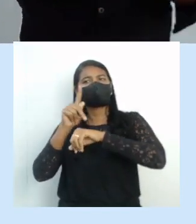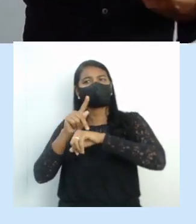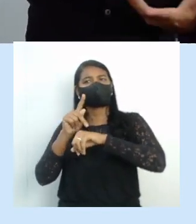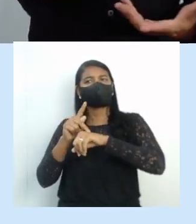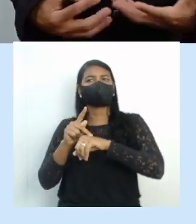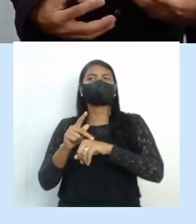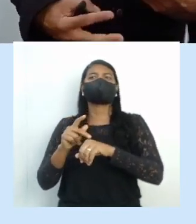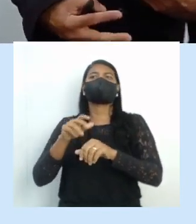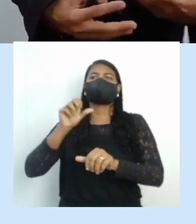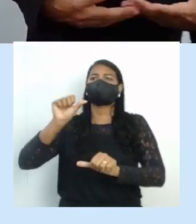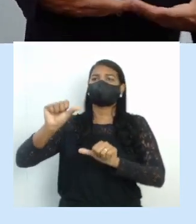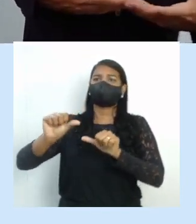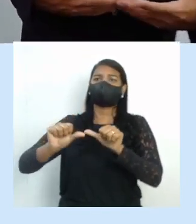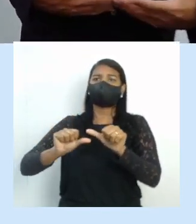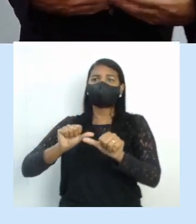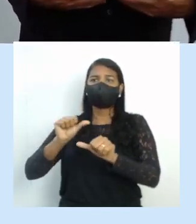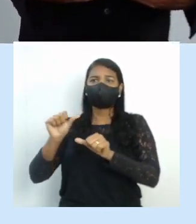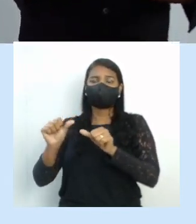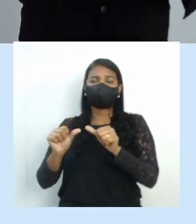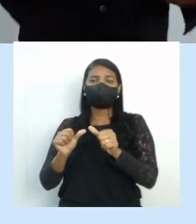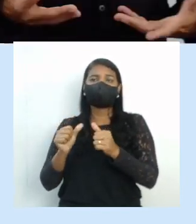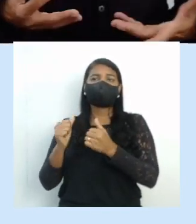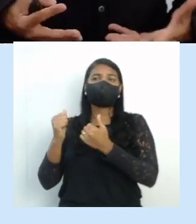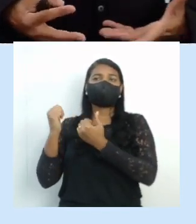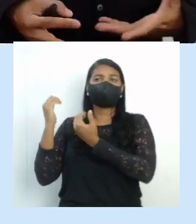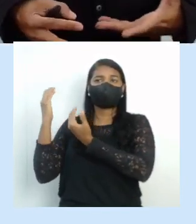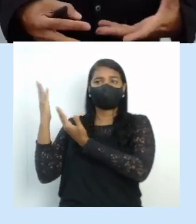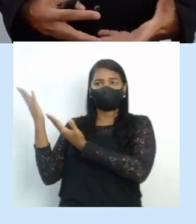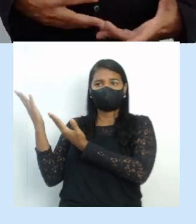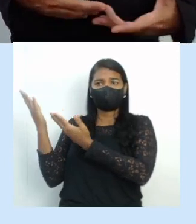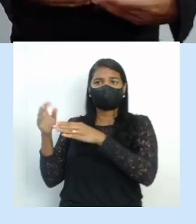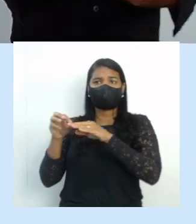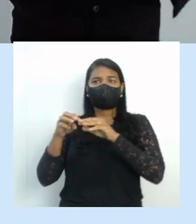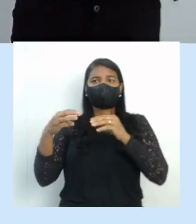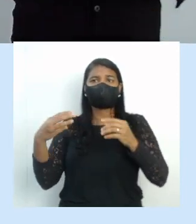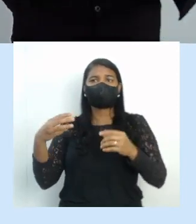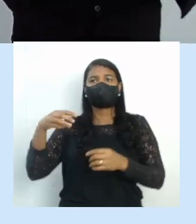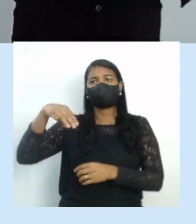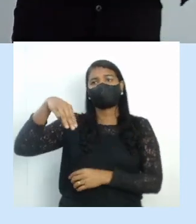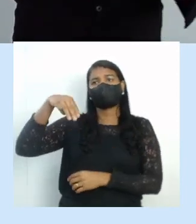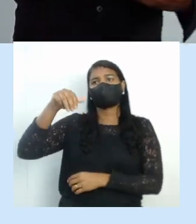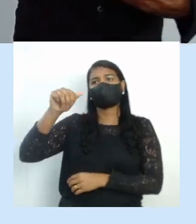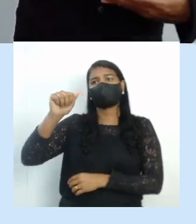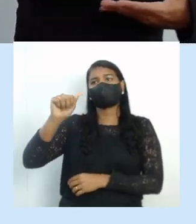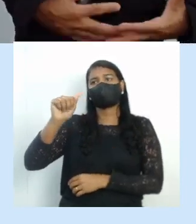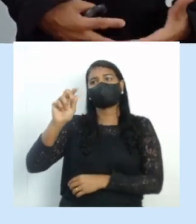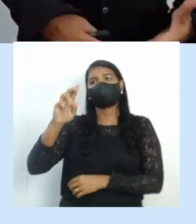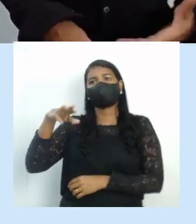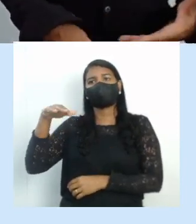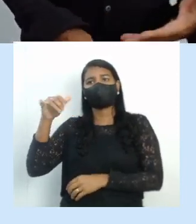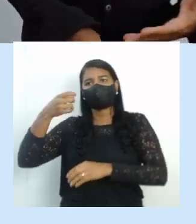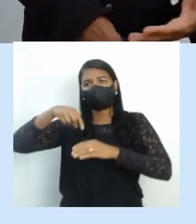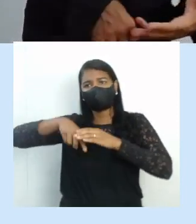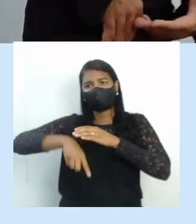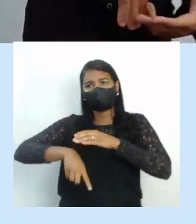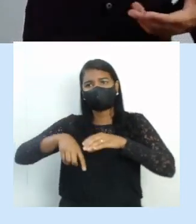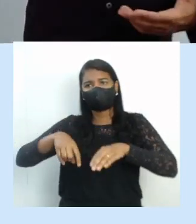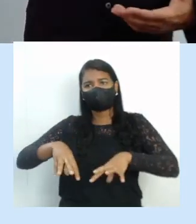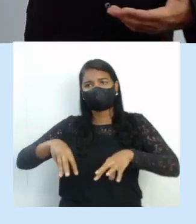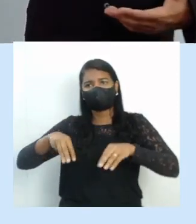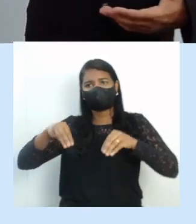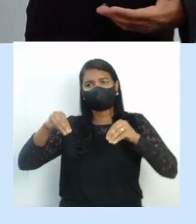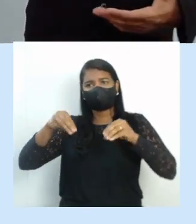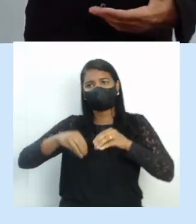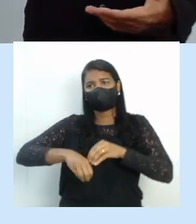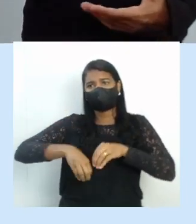sejam formadas, tem ali o magma, que no caso ele está no interior da Terra. Quando ele sai, ele